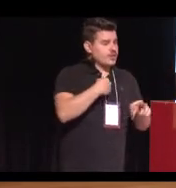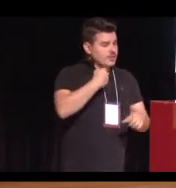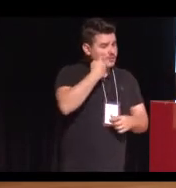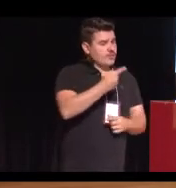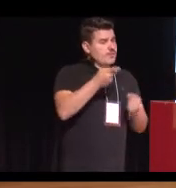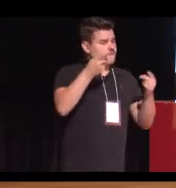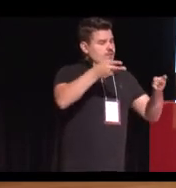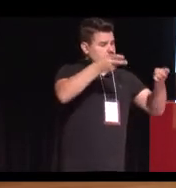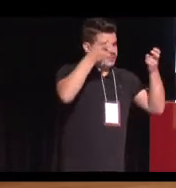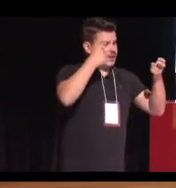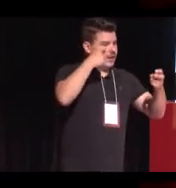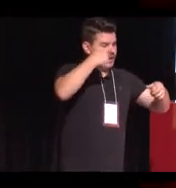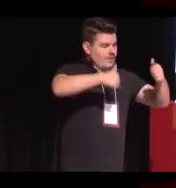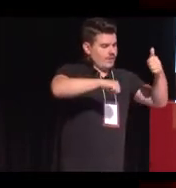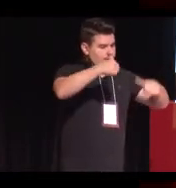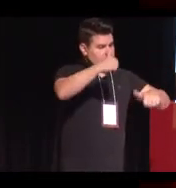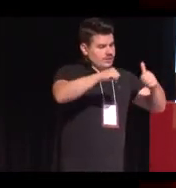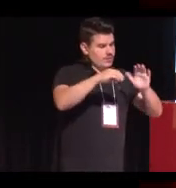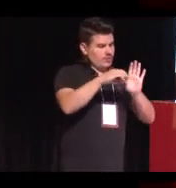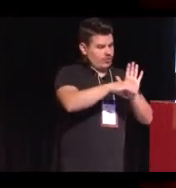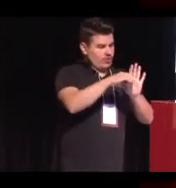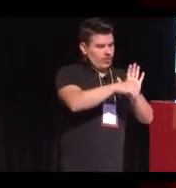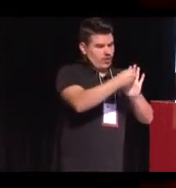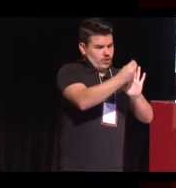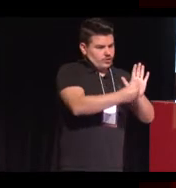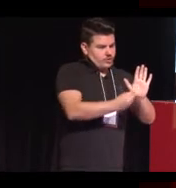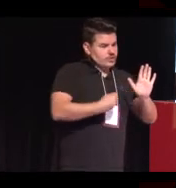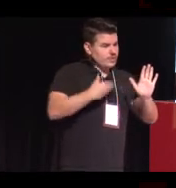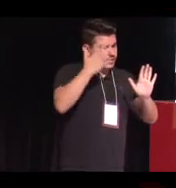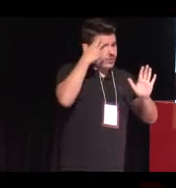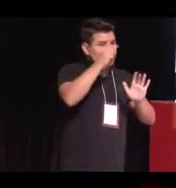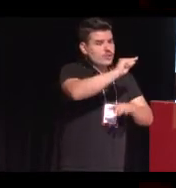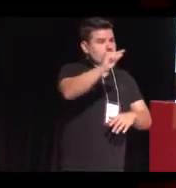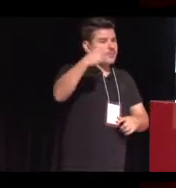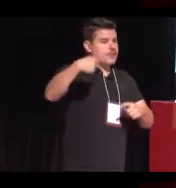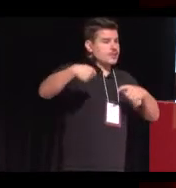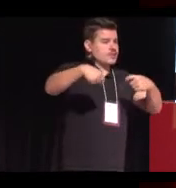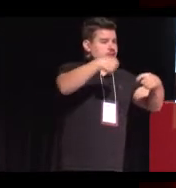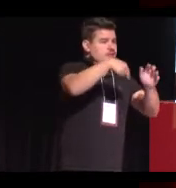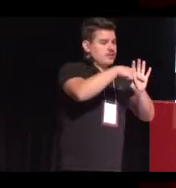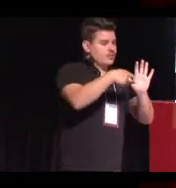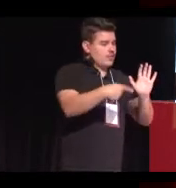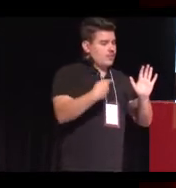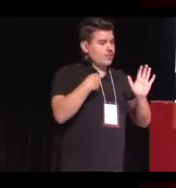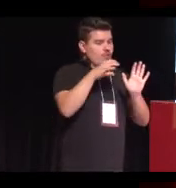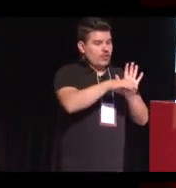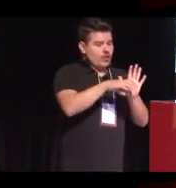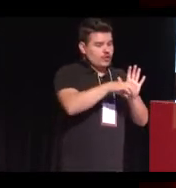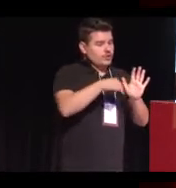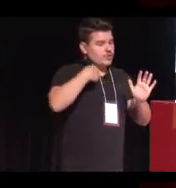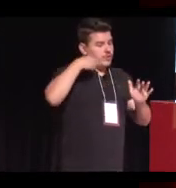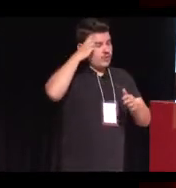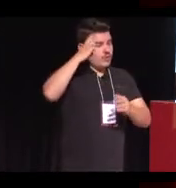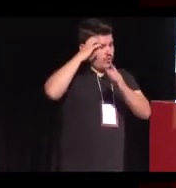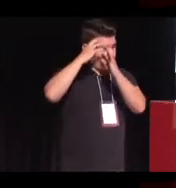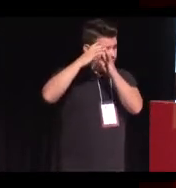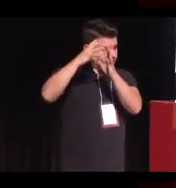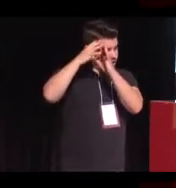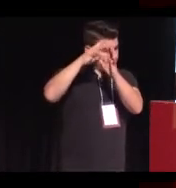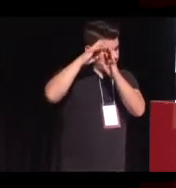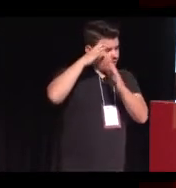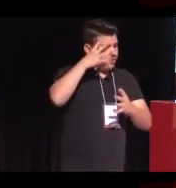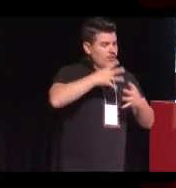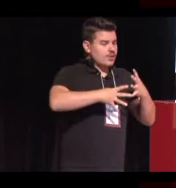avaliação do código, e dentro disso a gente fez uma avaliação de toxicidade do código, avaliando complexidade cognitiva,